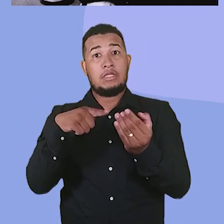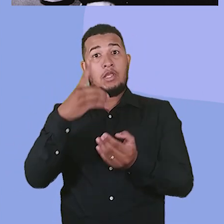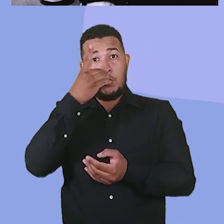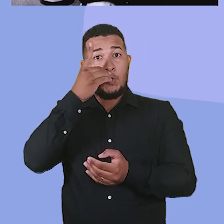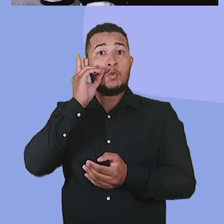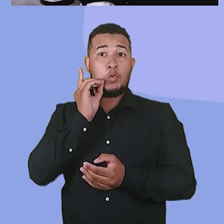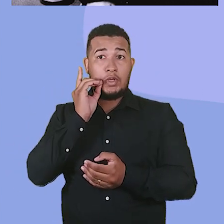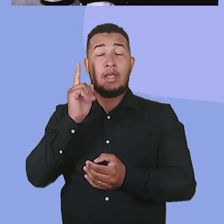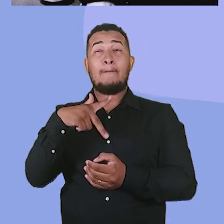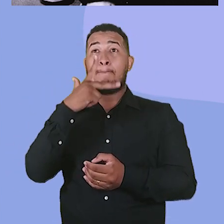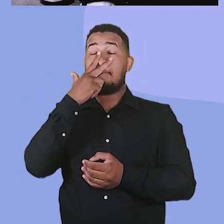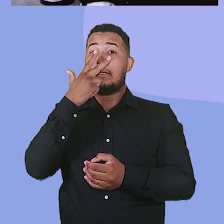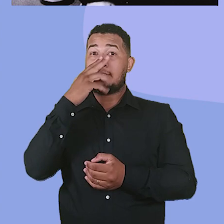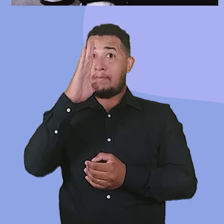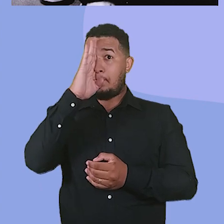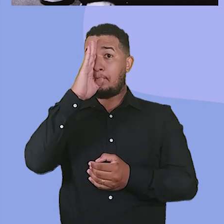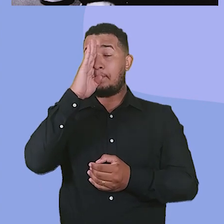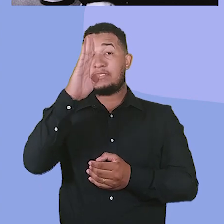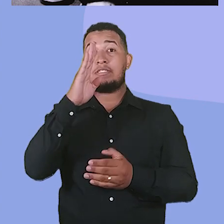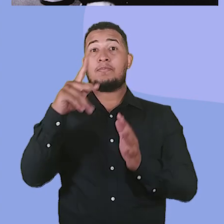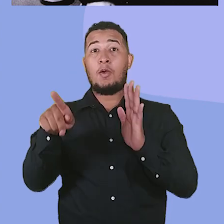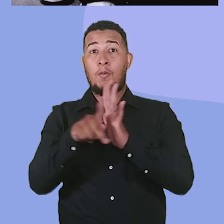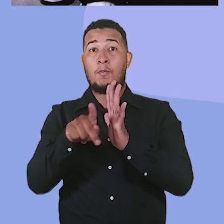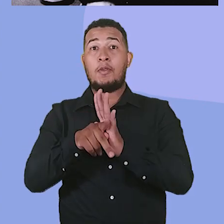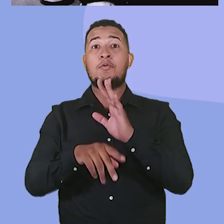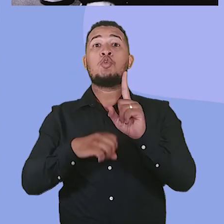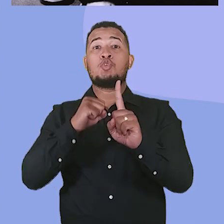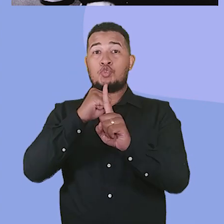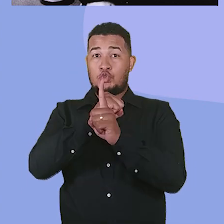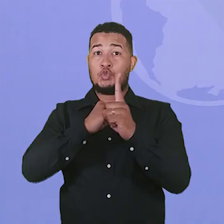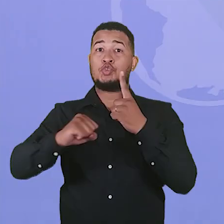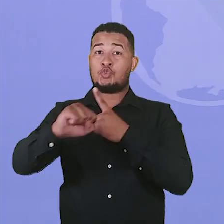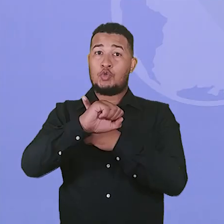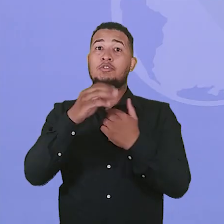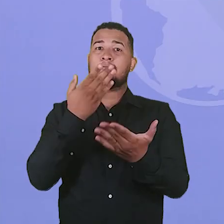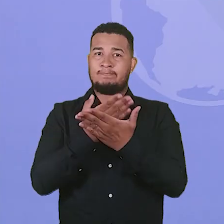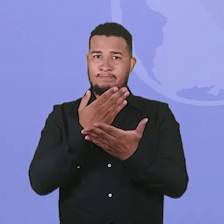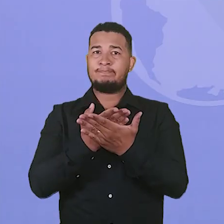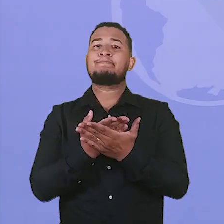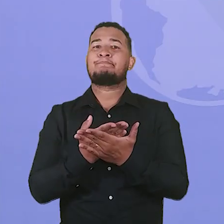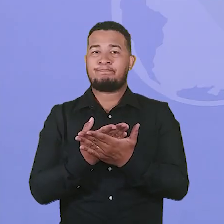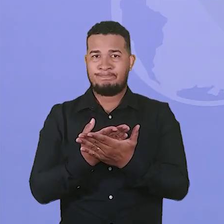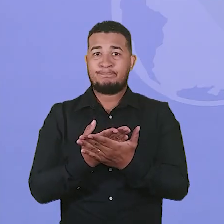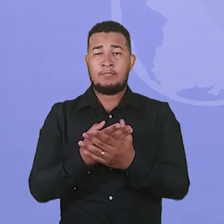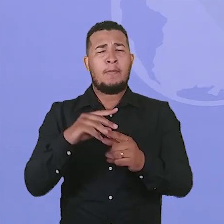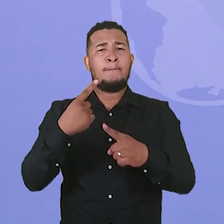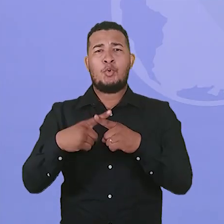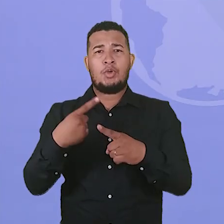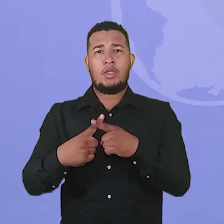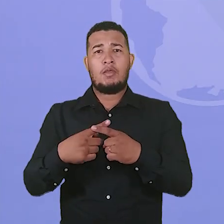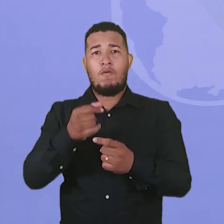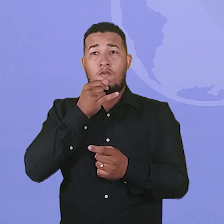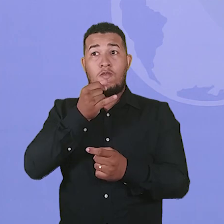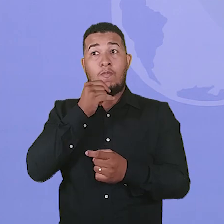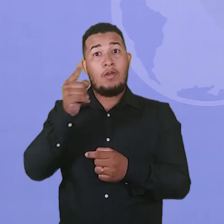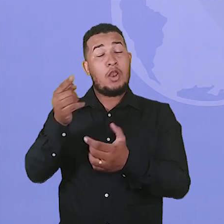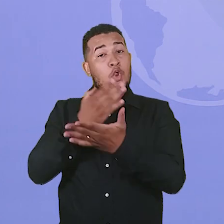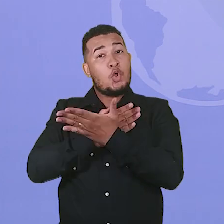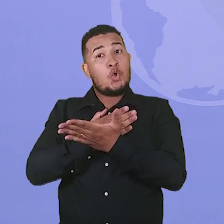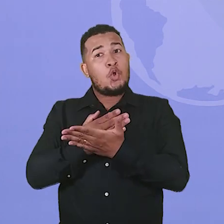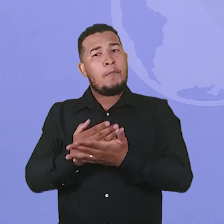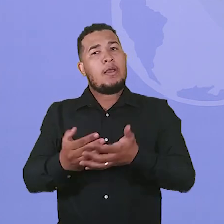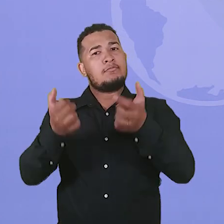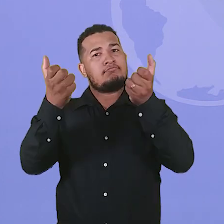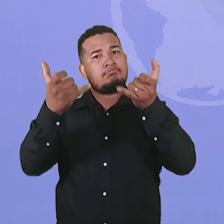considerado aí um dos pais da sociologia, né? Ele é um autor clássico, né? Por quê? Porque ele